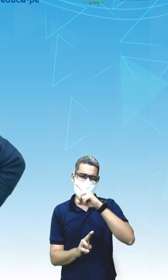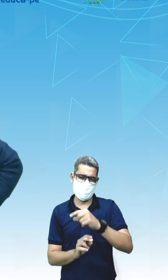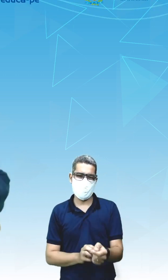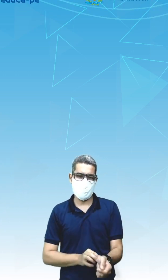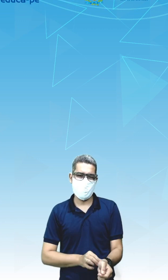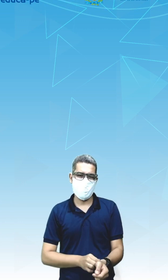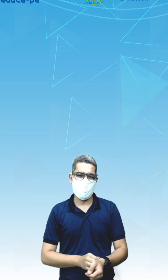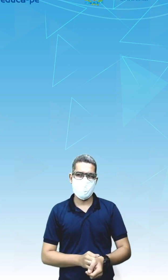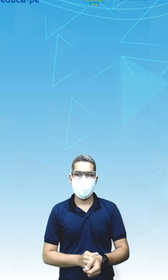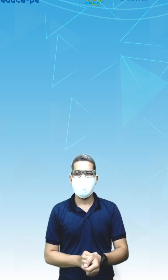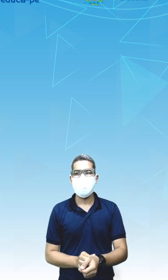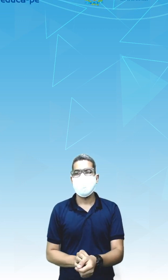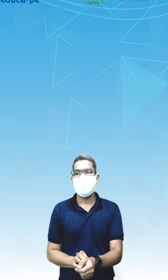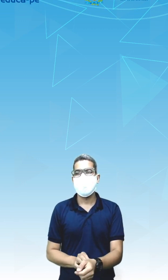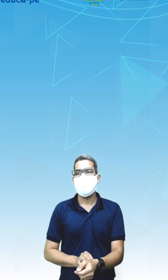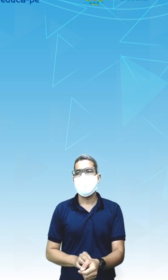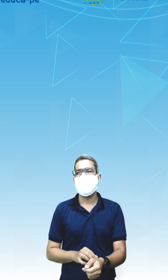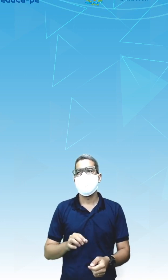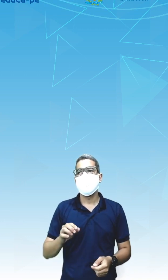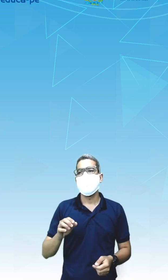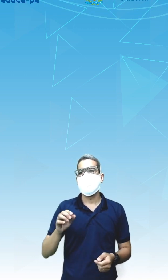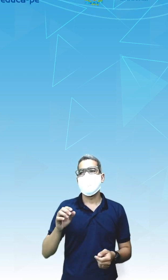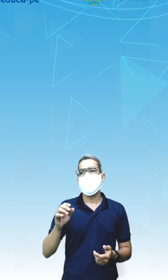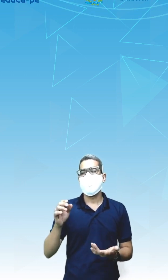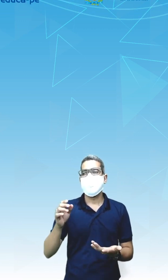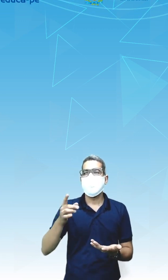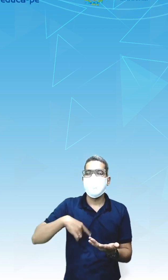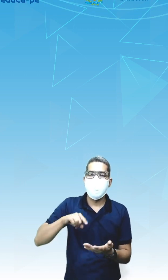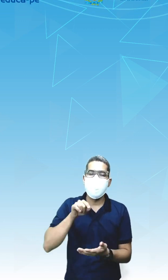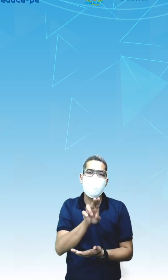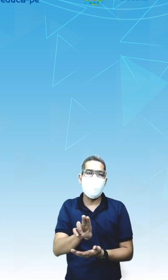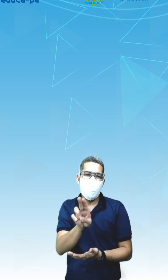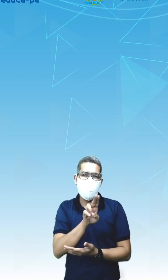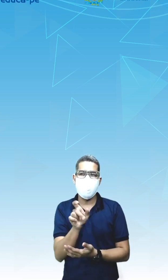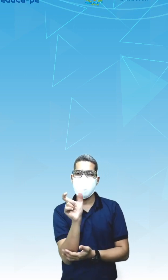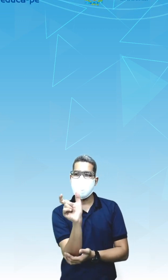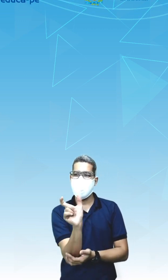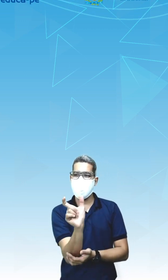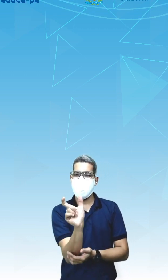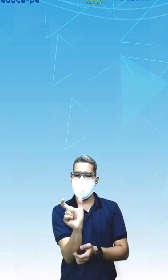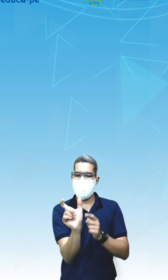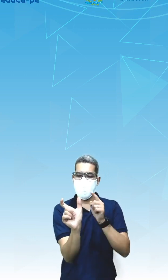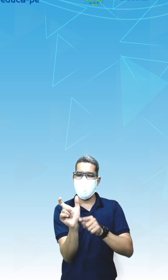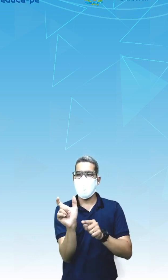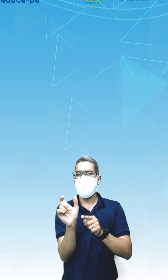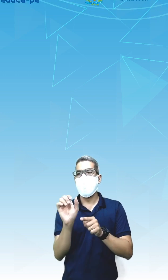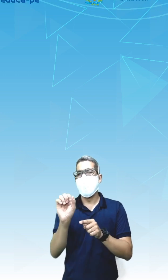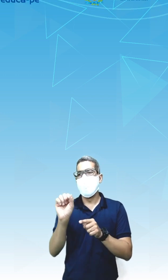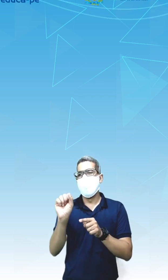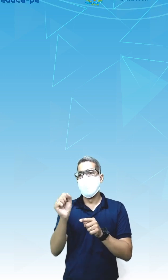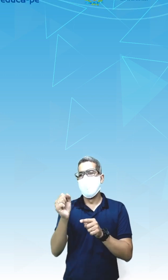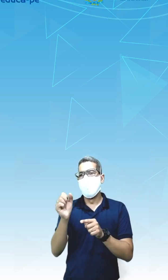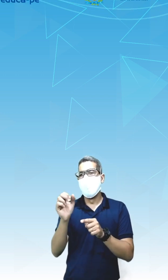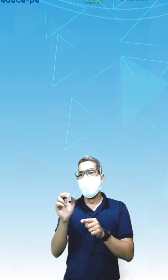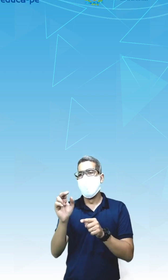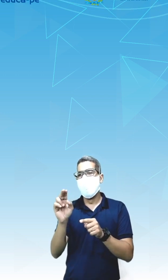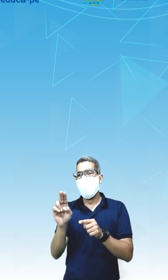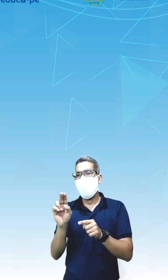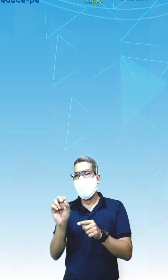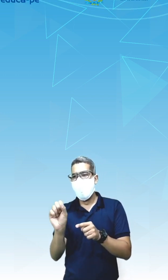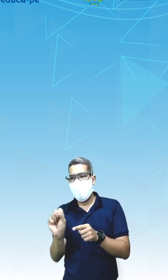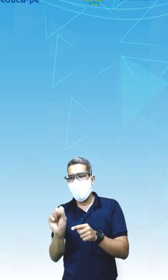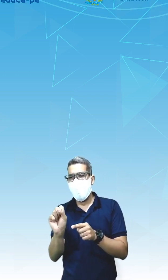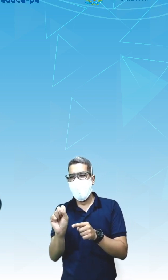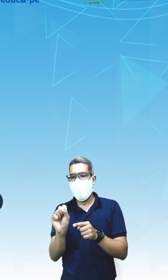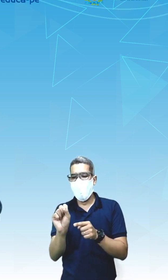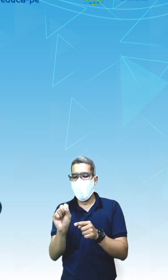Não, gente. Não se usa muito nós, professores, alunos, esse tipo de sul-sudeste, sul-sudoeste. Mas